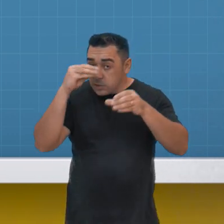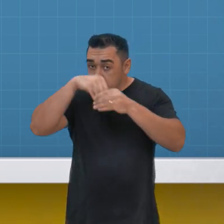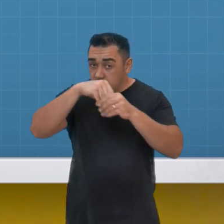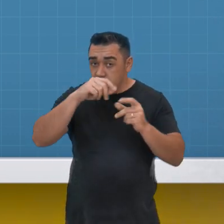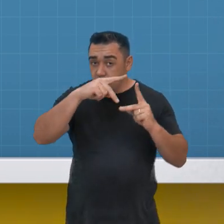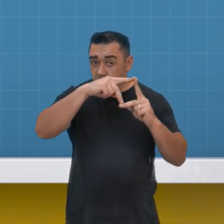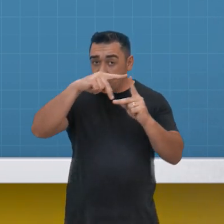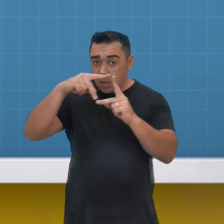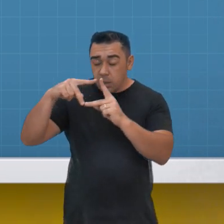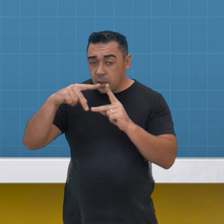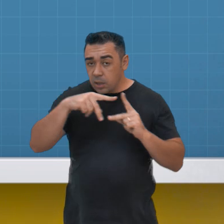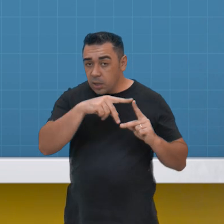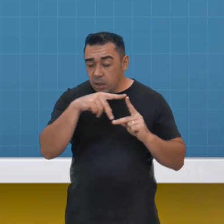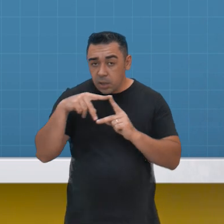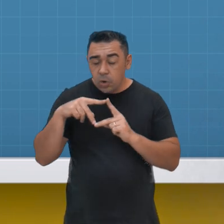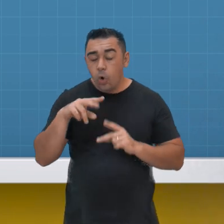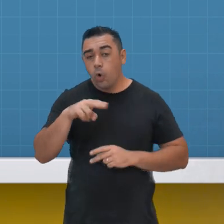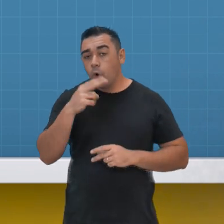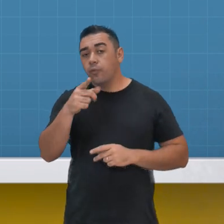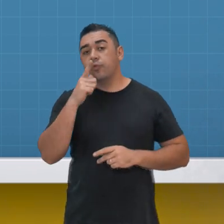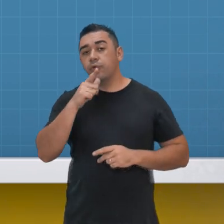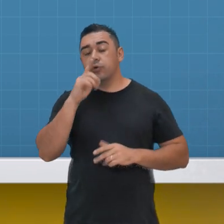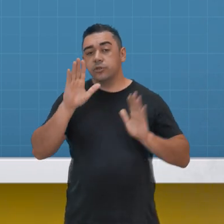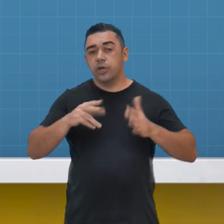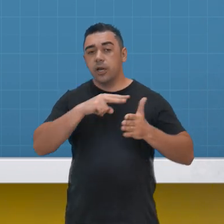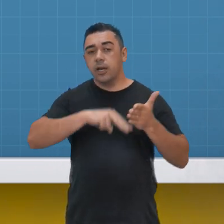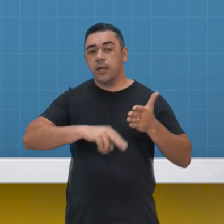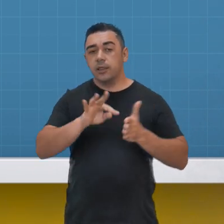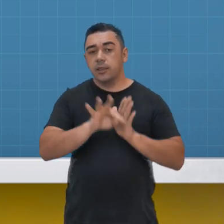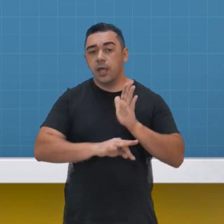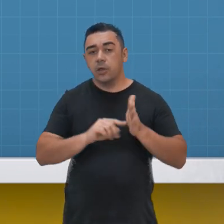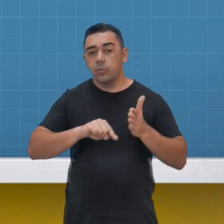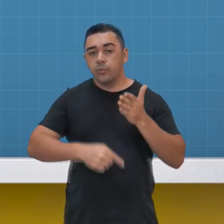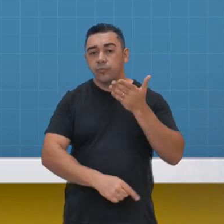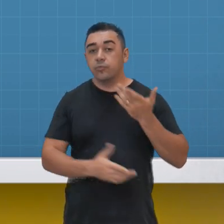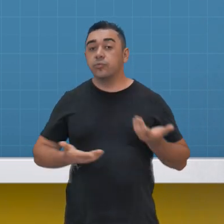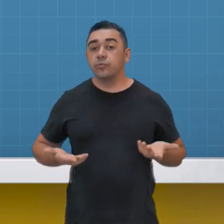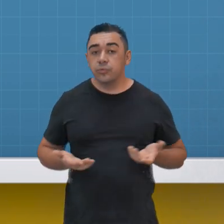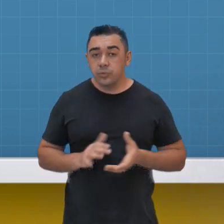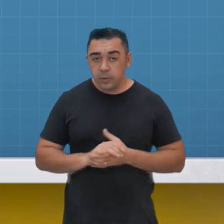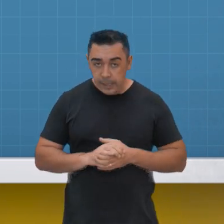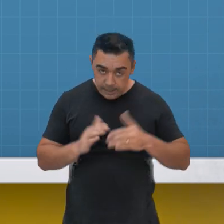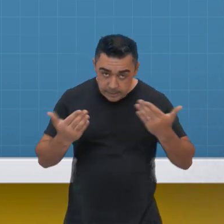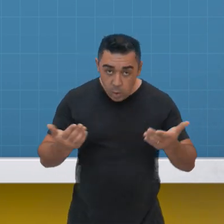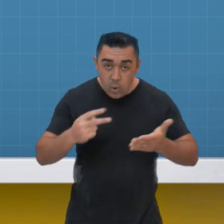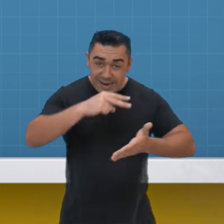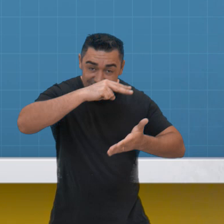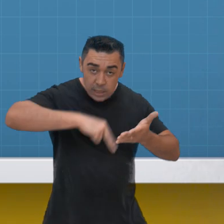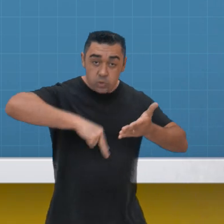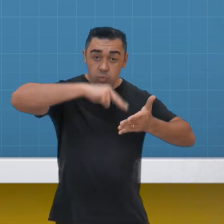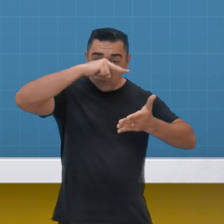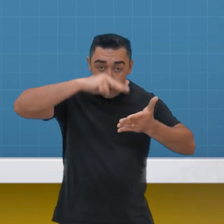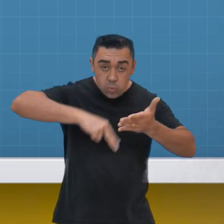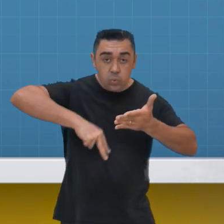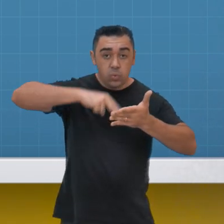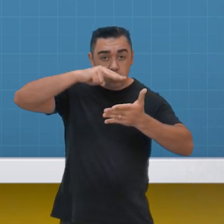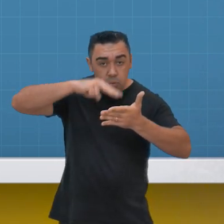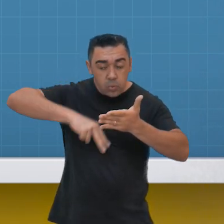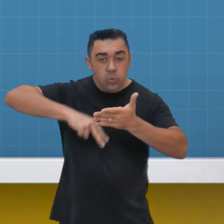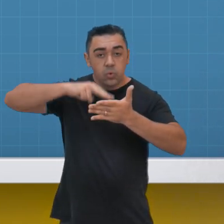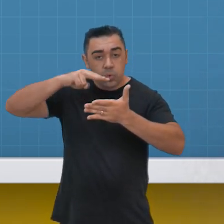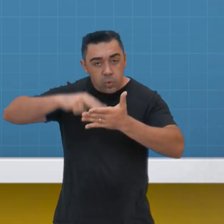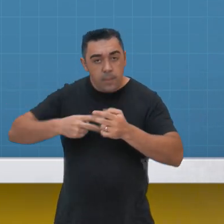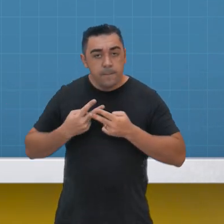já consegue ir além? Percebe? Então, leitura, né, de grão em grão a galinha